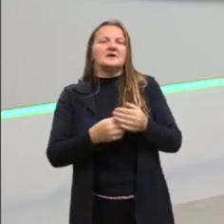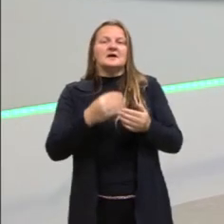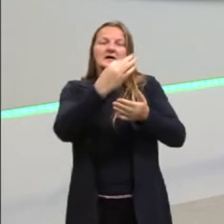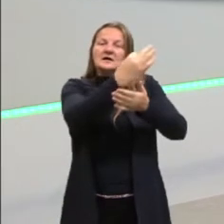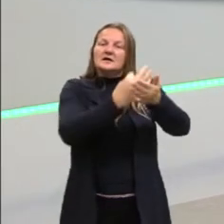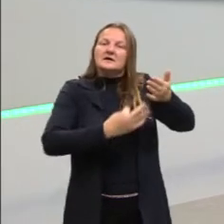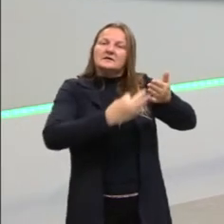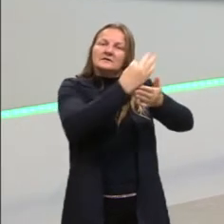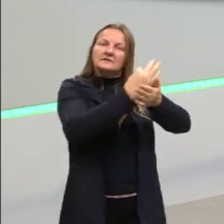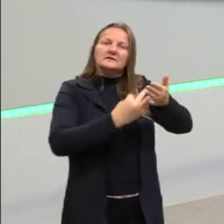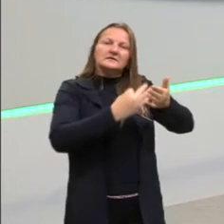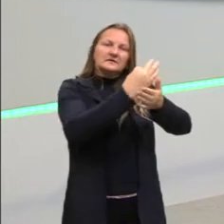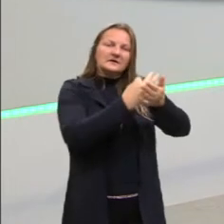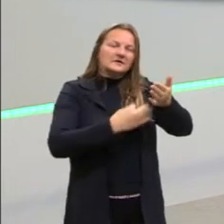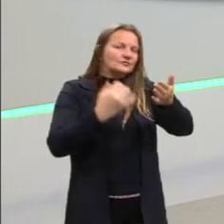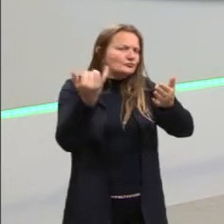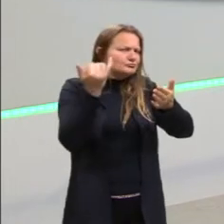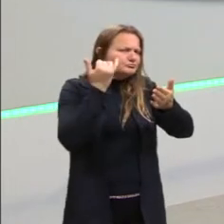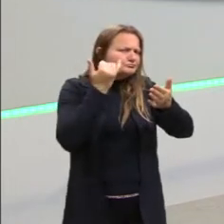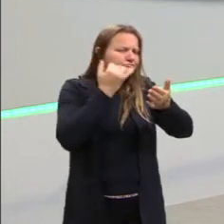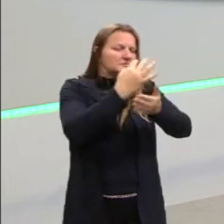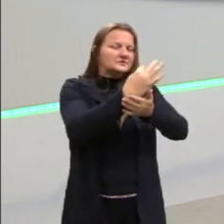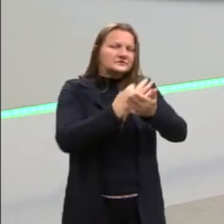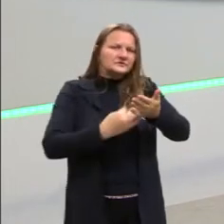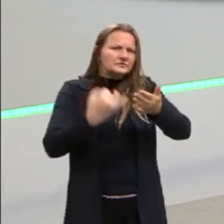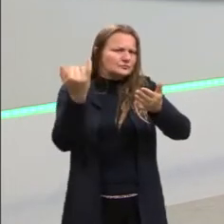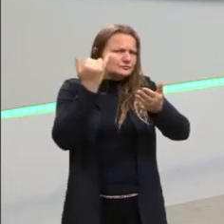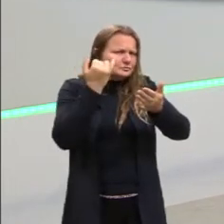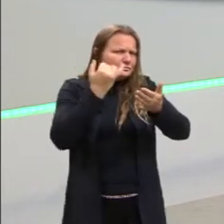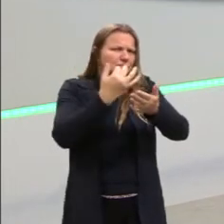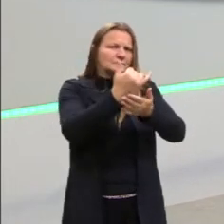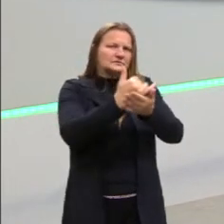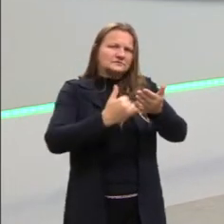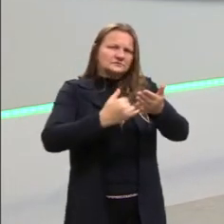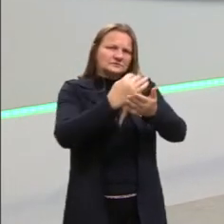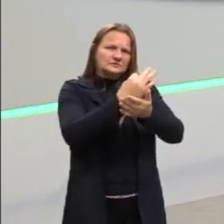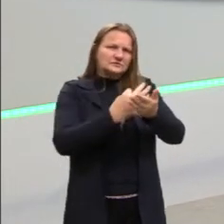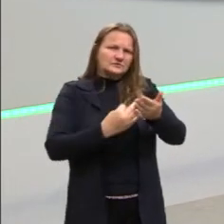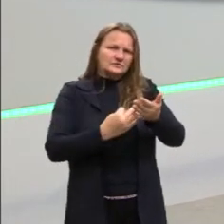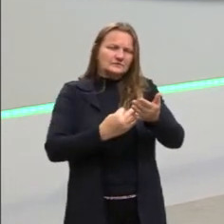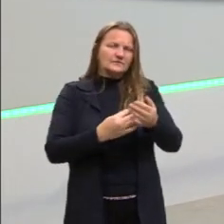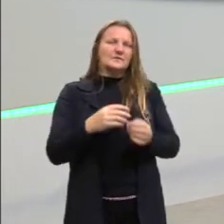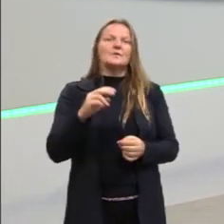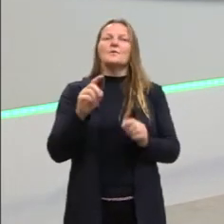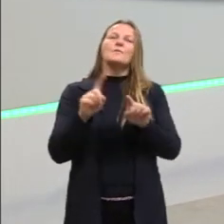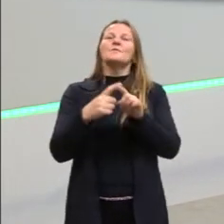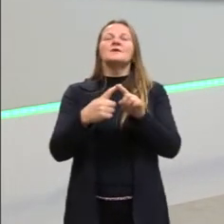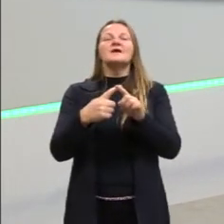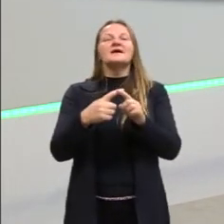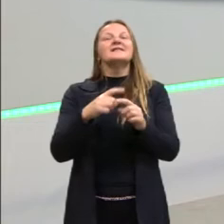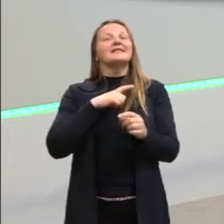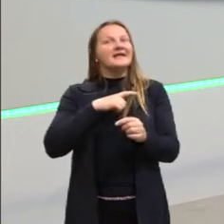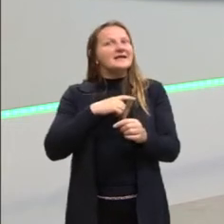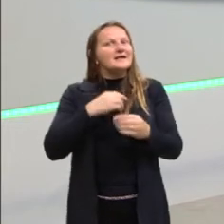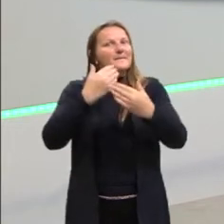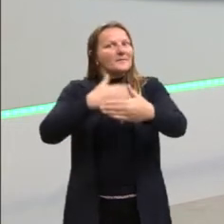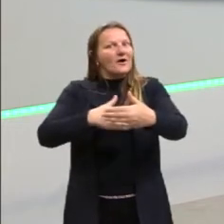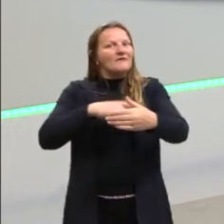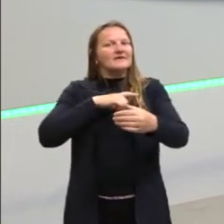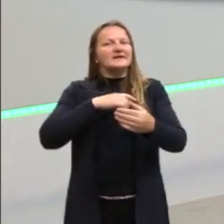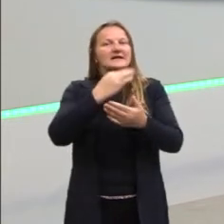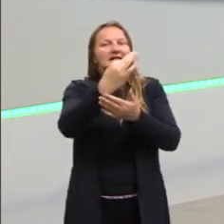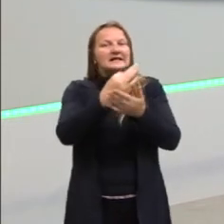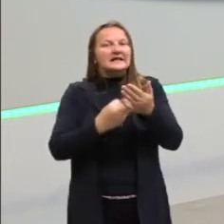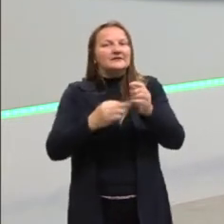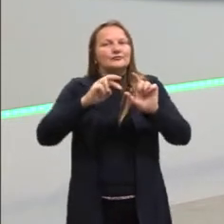são informativos. E daí a gente está falando, muito provavelmente, dos nossos textos